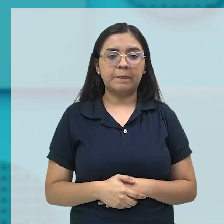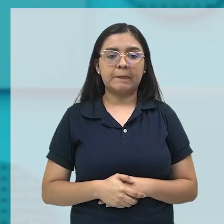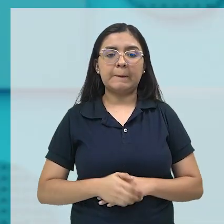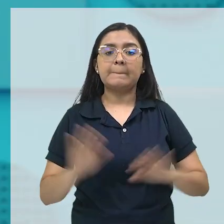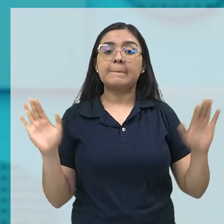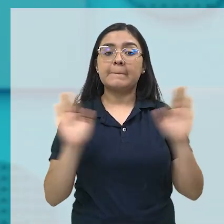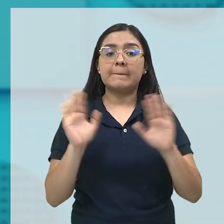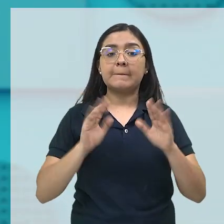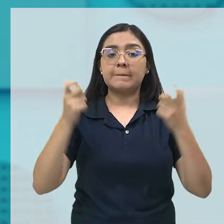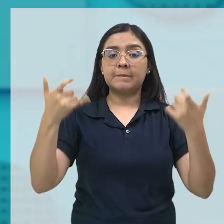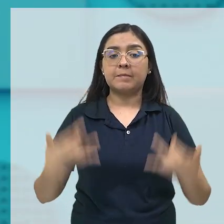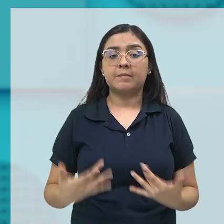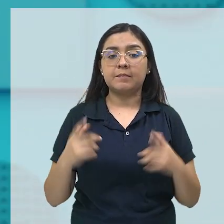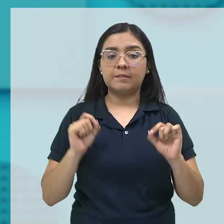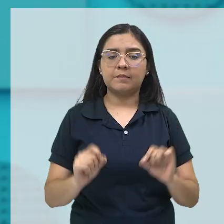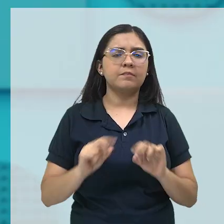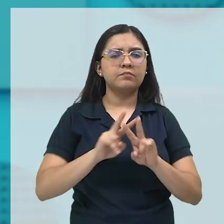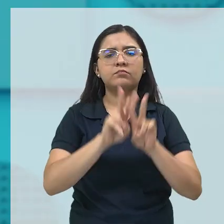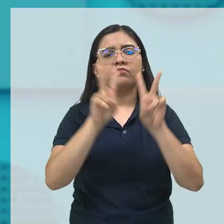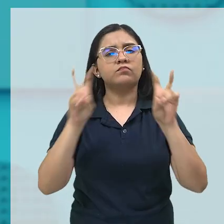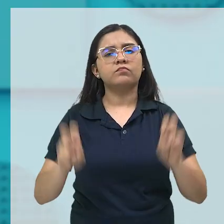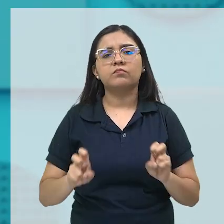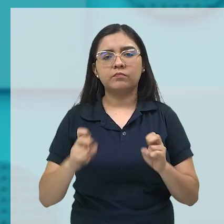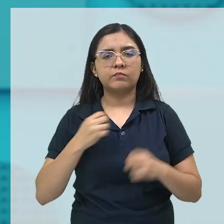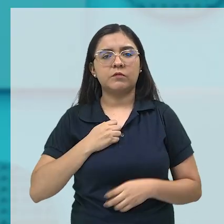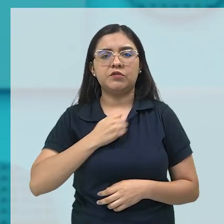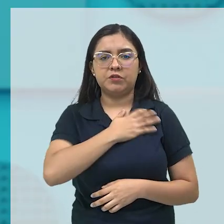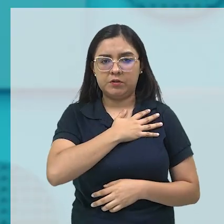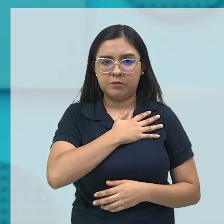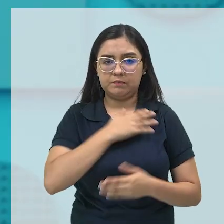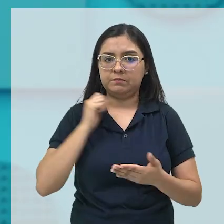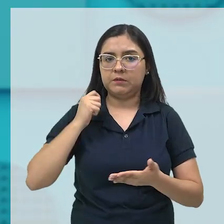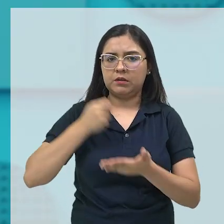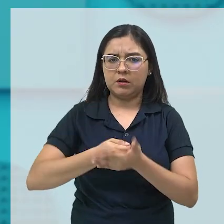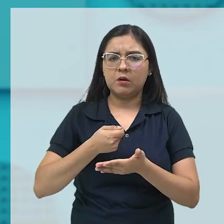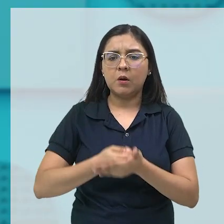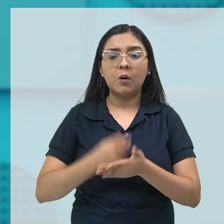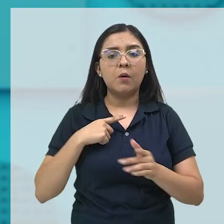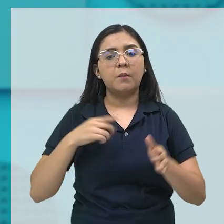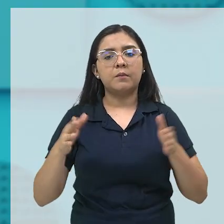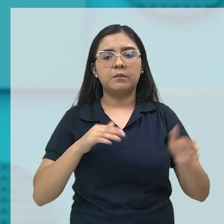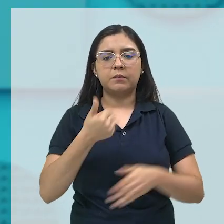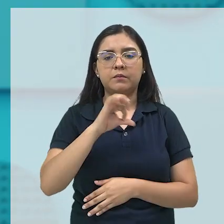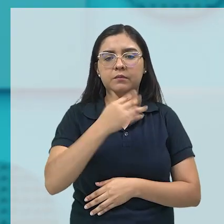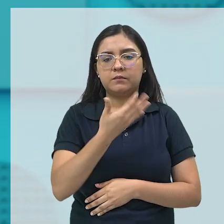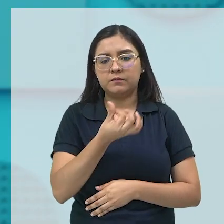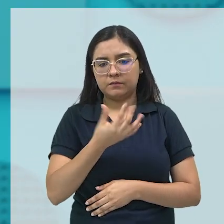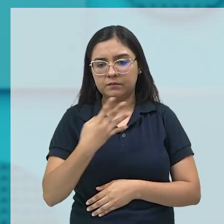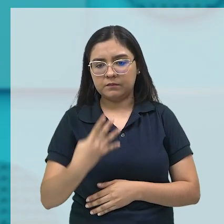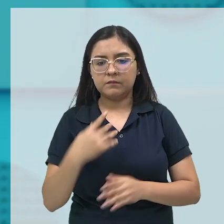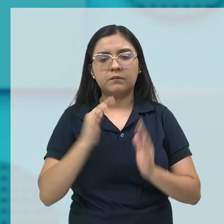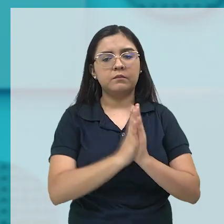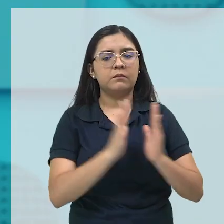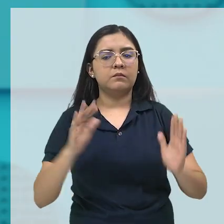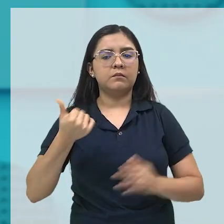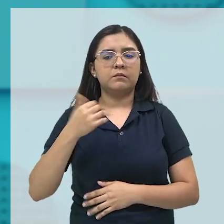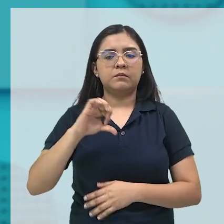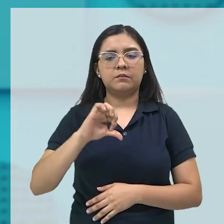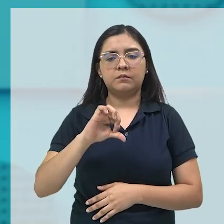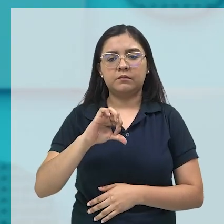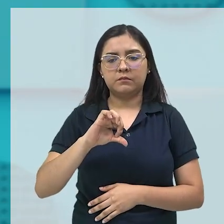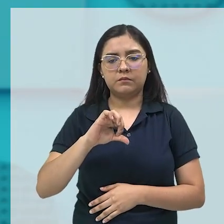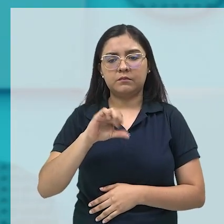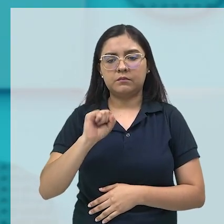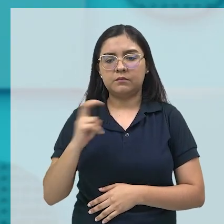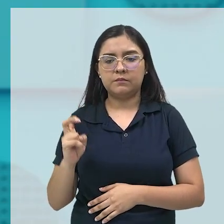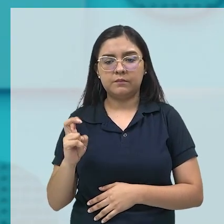Olá, nós vamos falar um pouco hoje a respeito da ditadura militar, né, que é um período que se estendeu de 1964 até